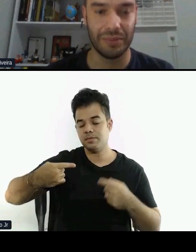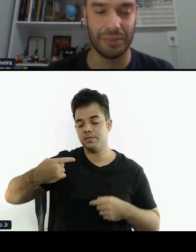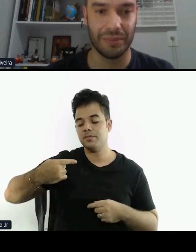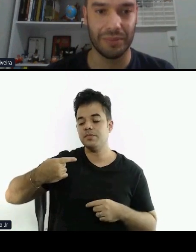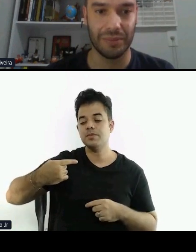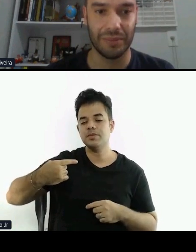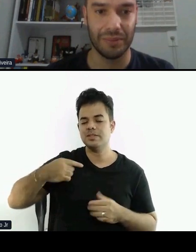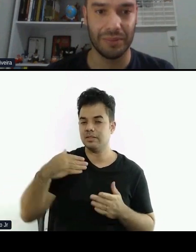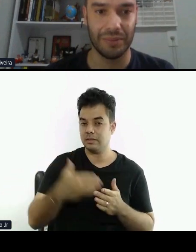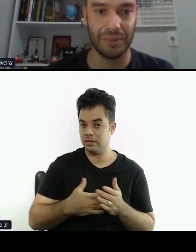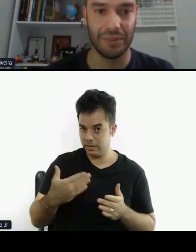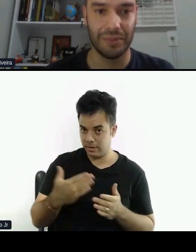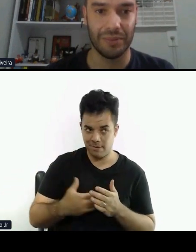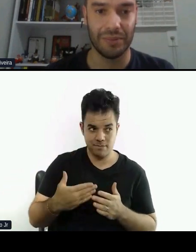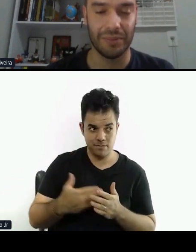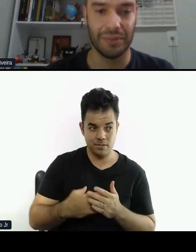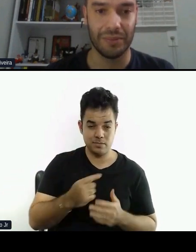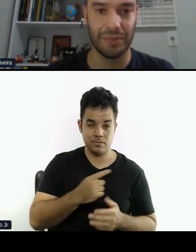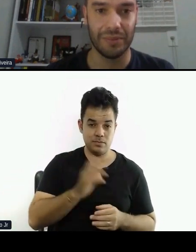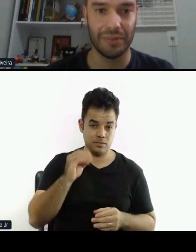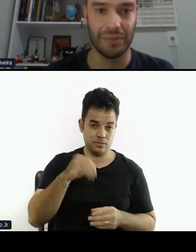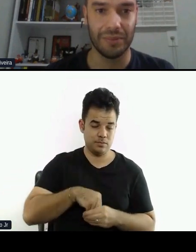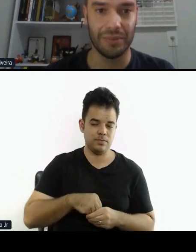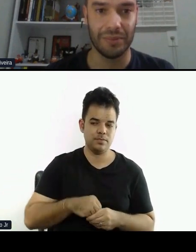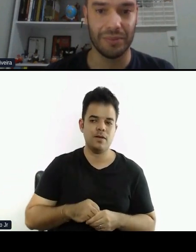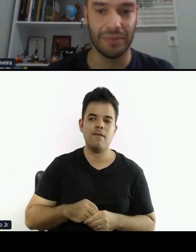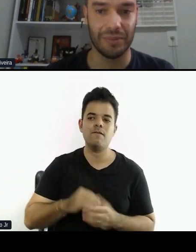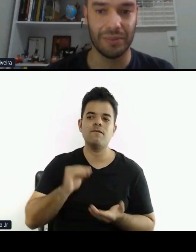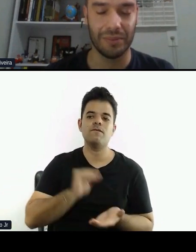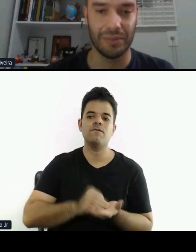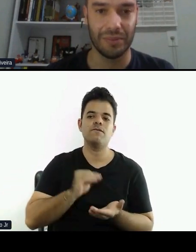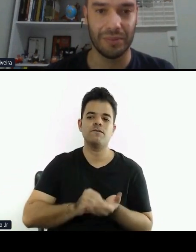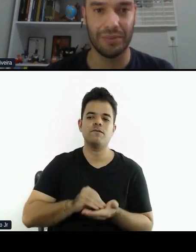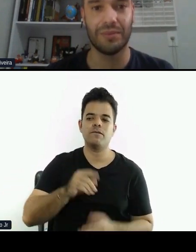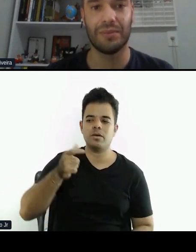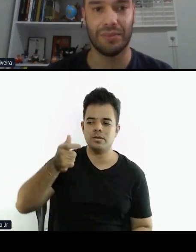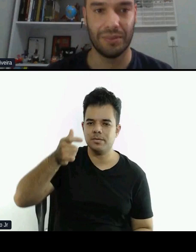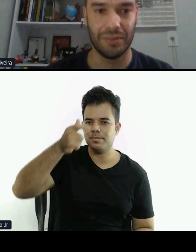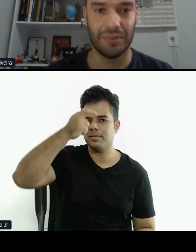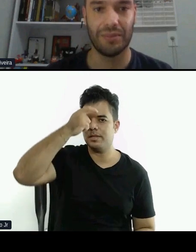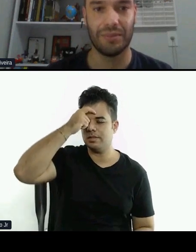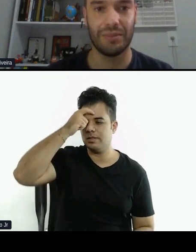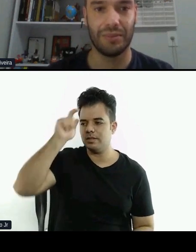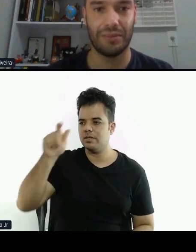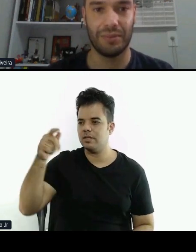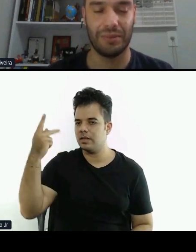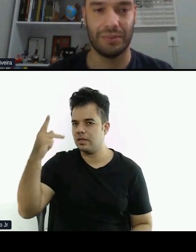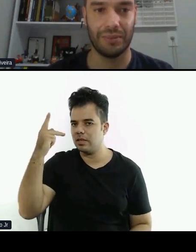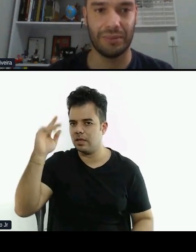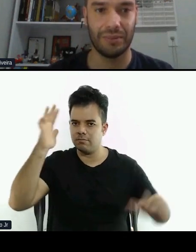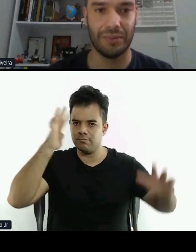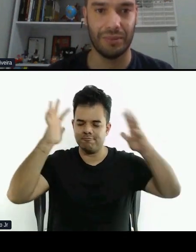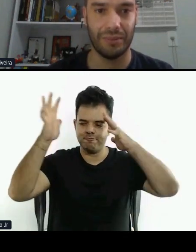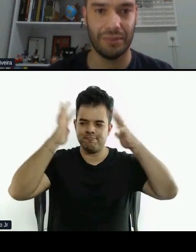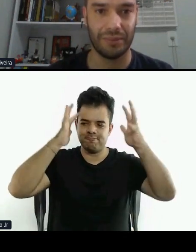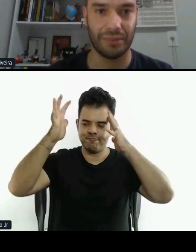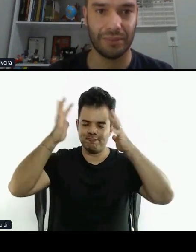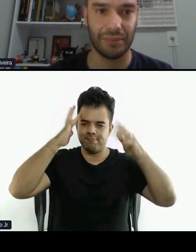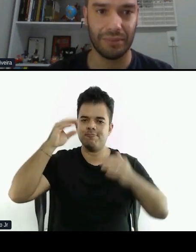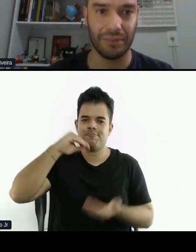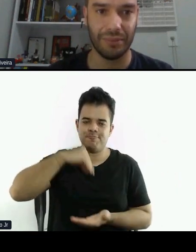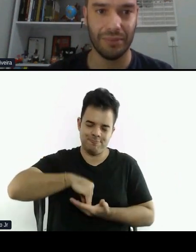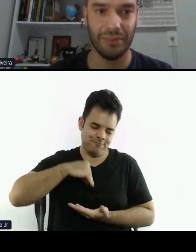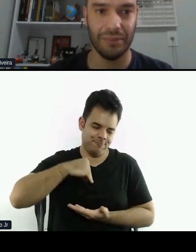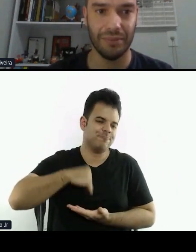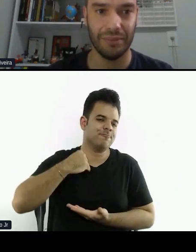que eu vejo, a primeira barra, é aquela falta de conscientização, igual eu trouxe para vocês, né? Então, assim, a dica que eu dou, que eu posso trazer,